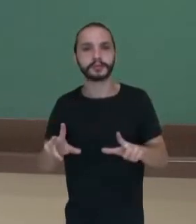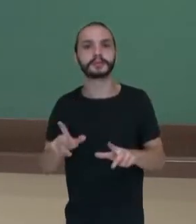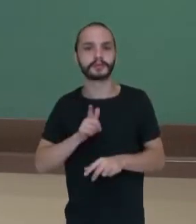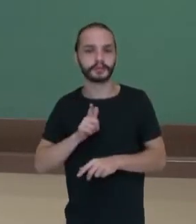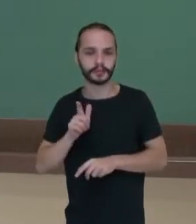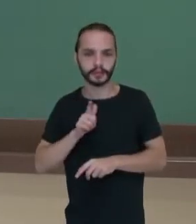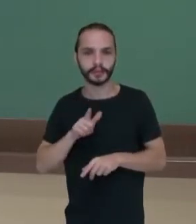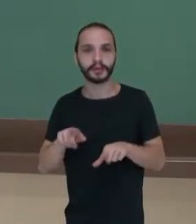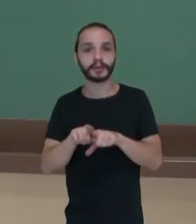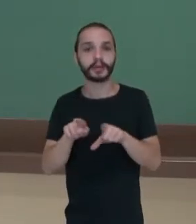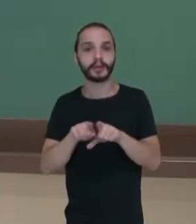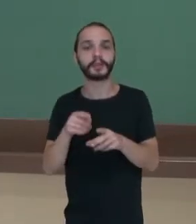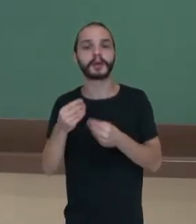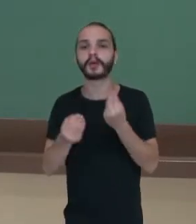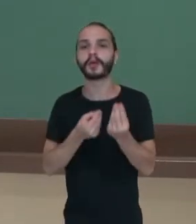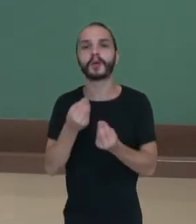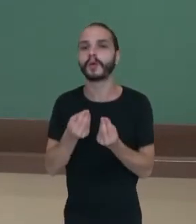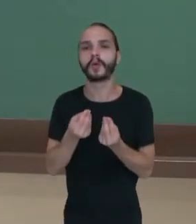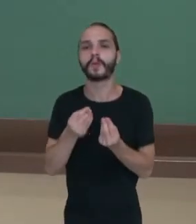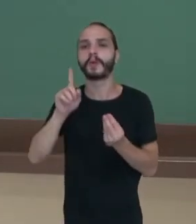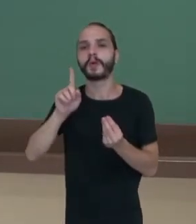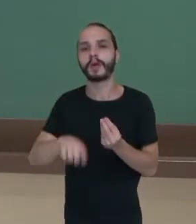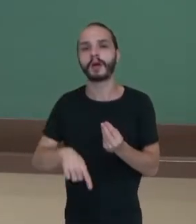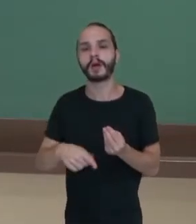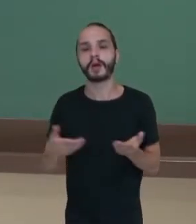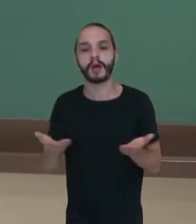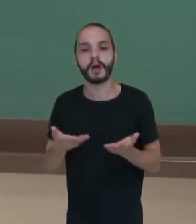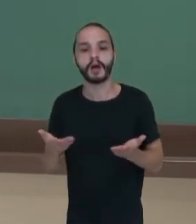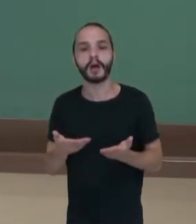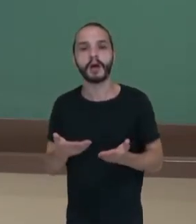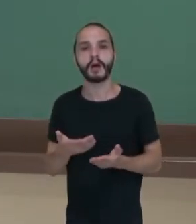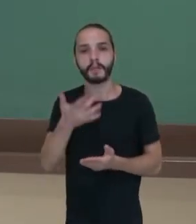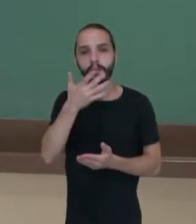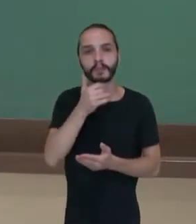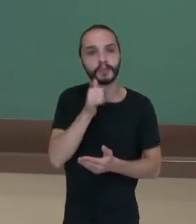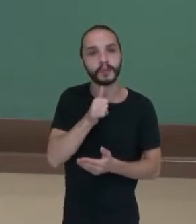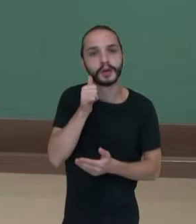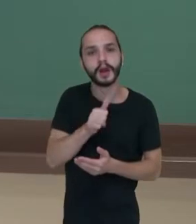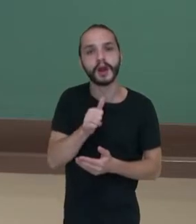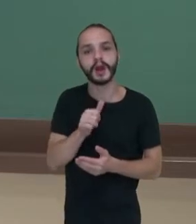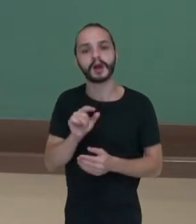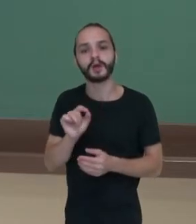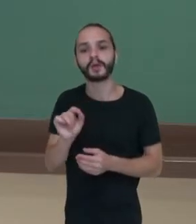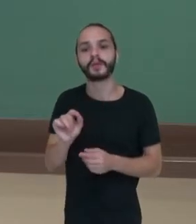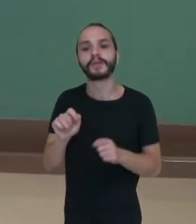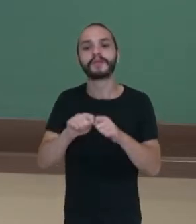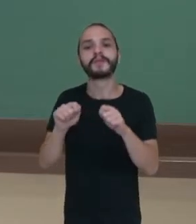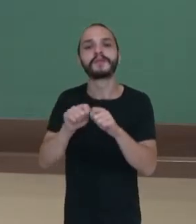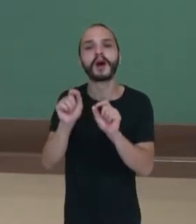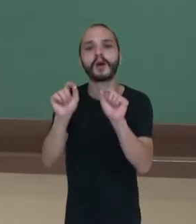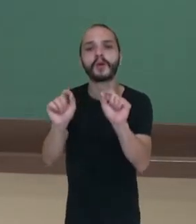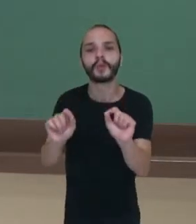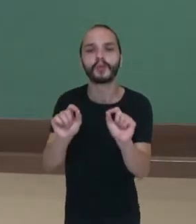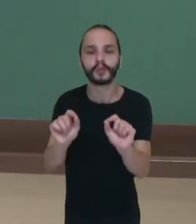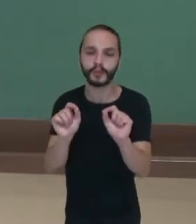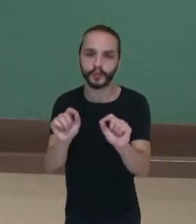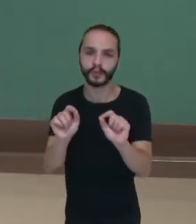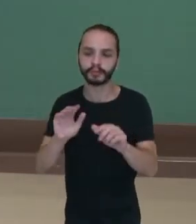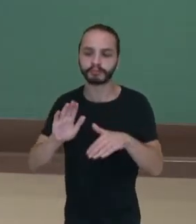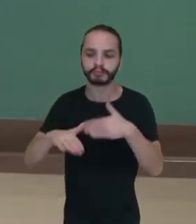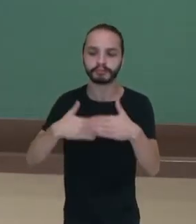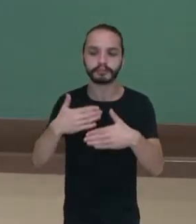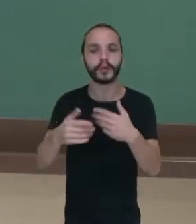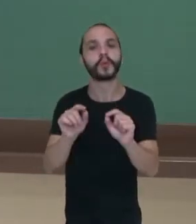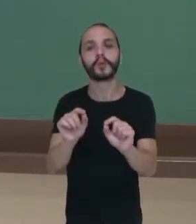e também como está a questão da ocupação, quais atividades, né, as mulheres